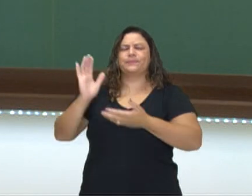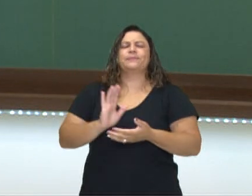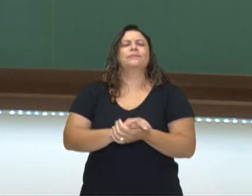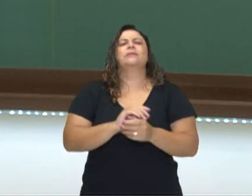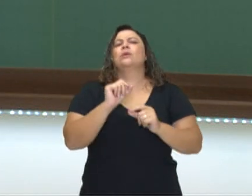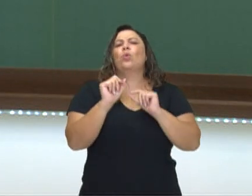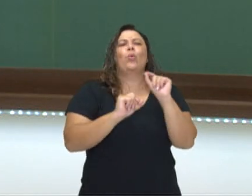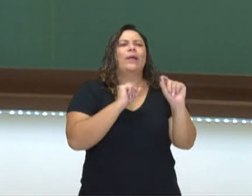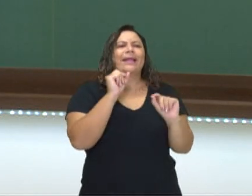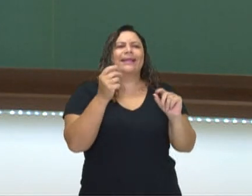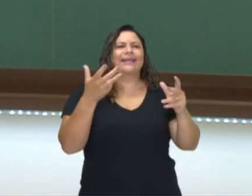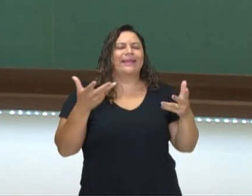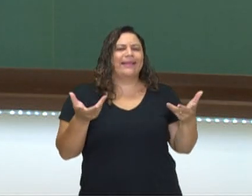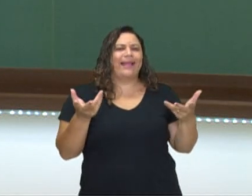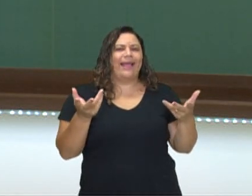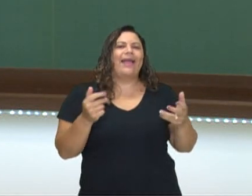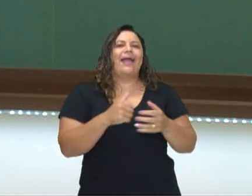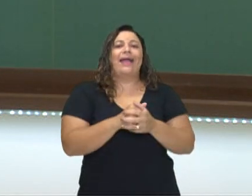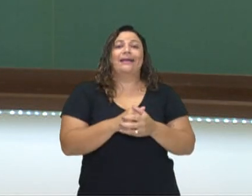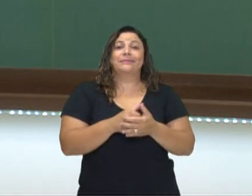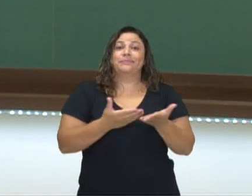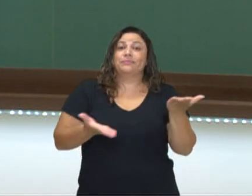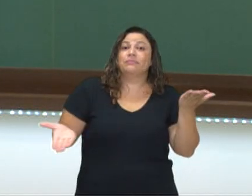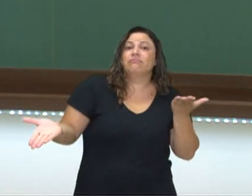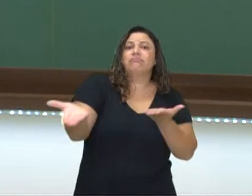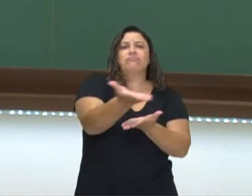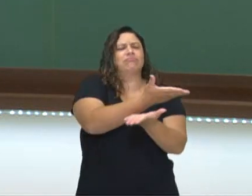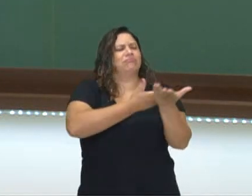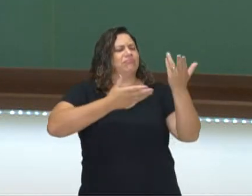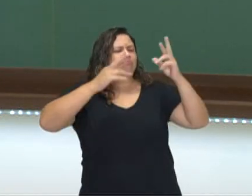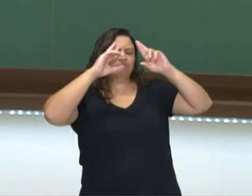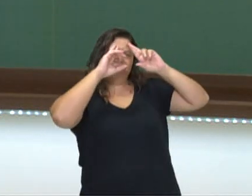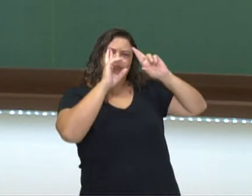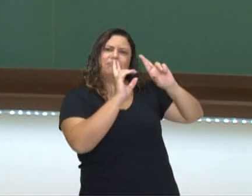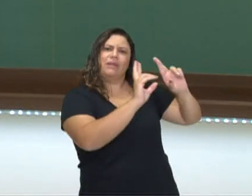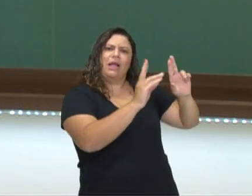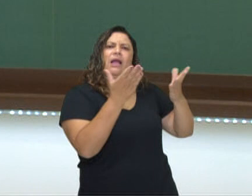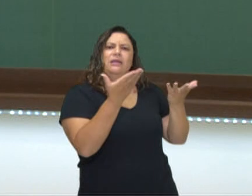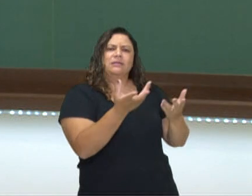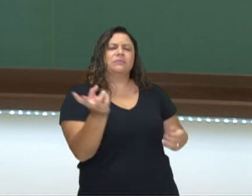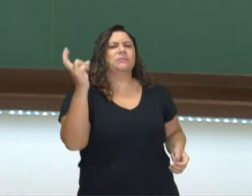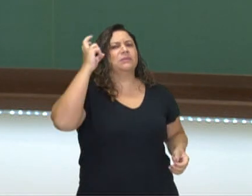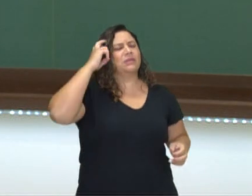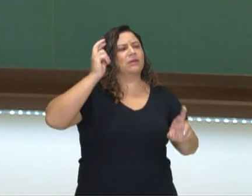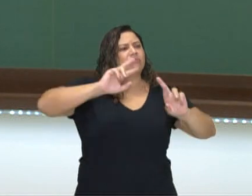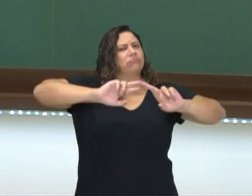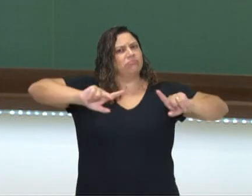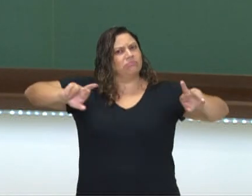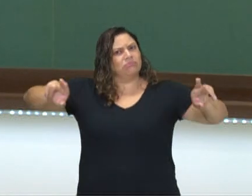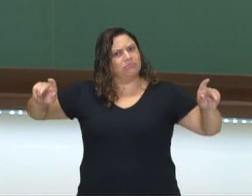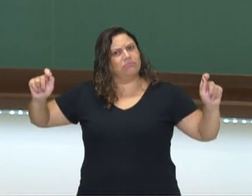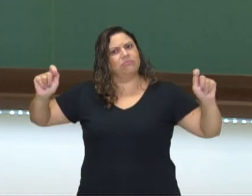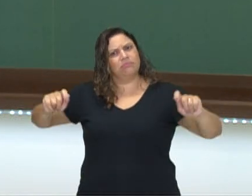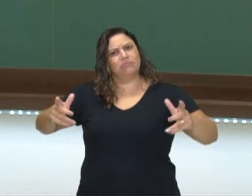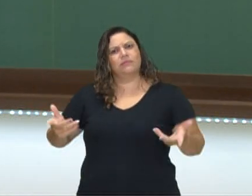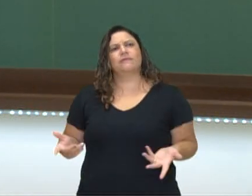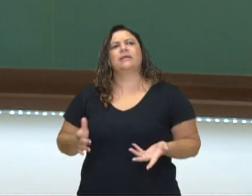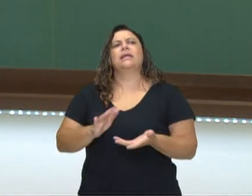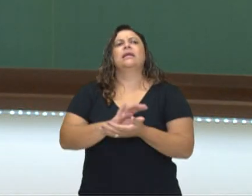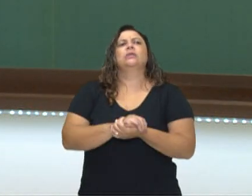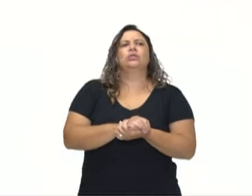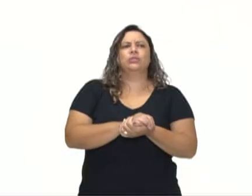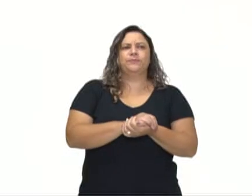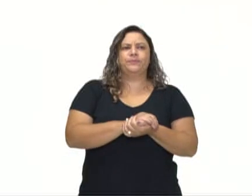relativismo cultural é uma postura de respeito em relação às diferentes expressões culturais.